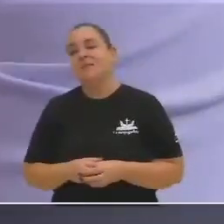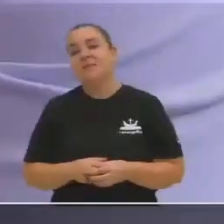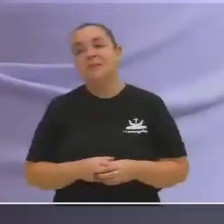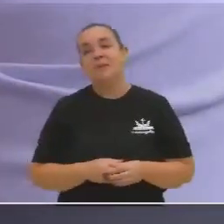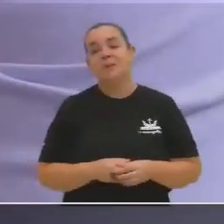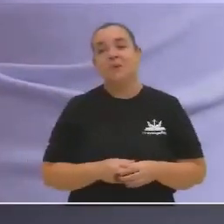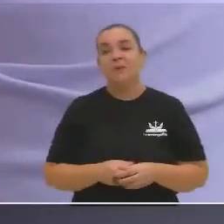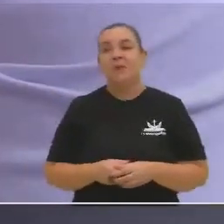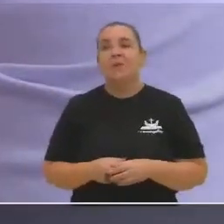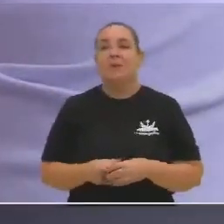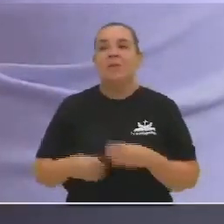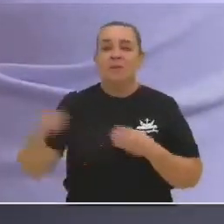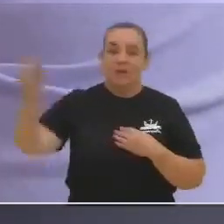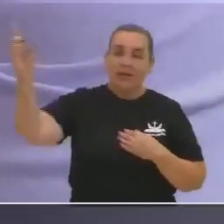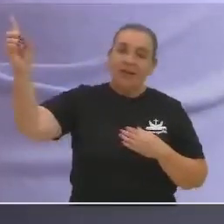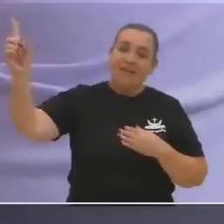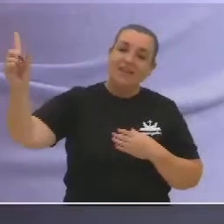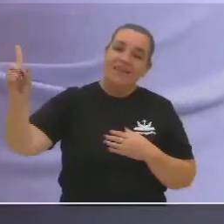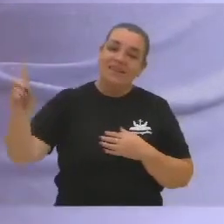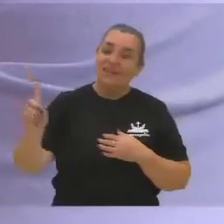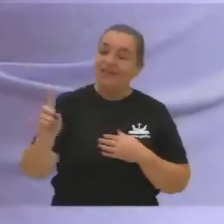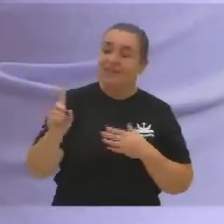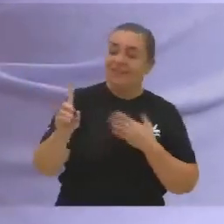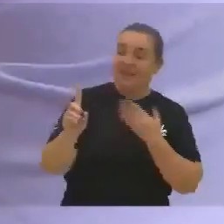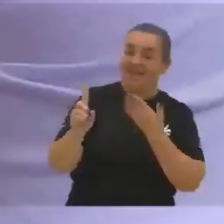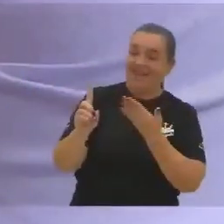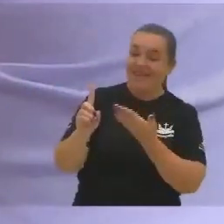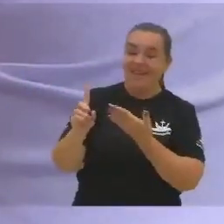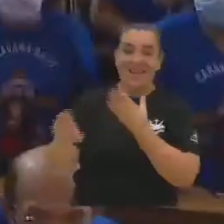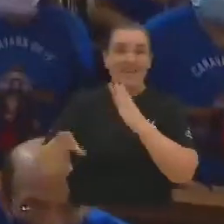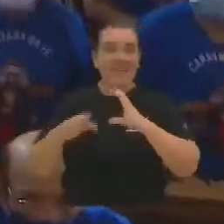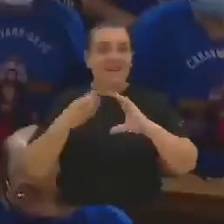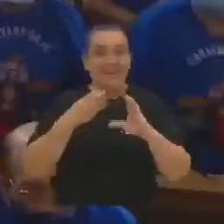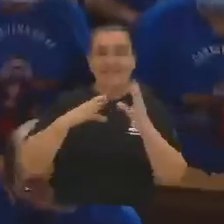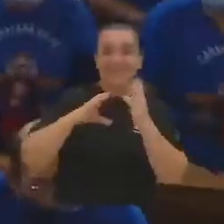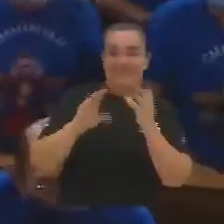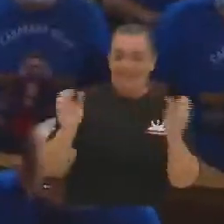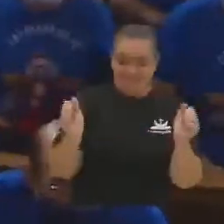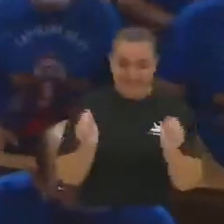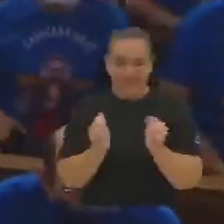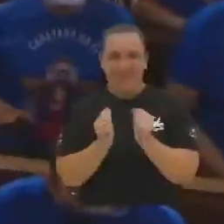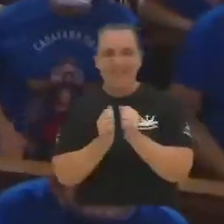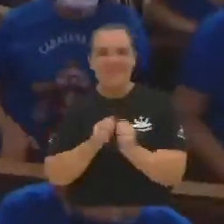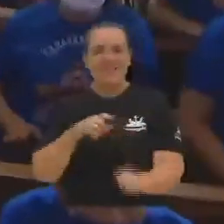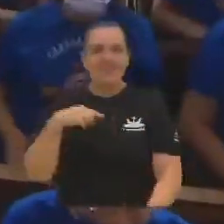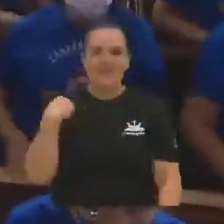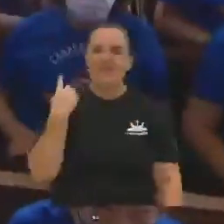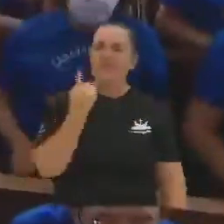Thank you.